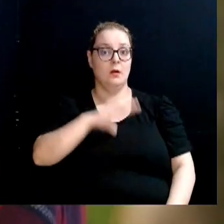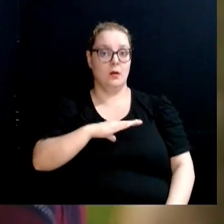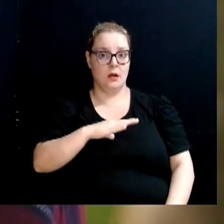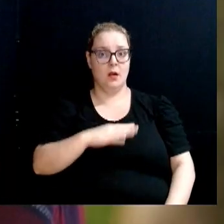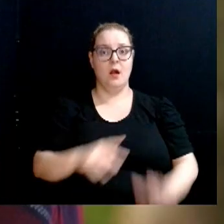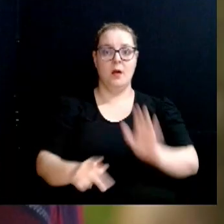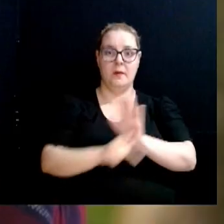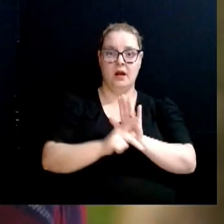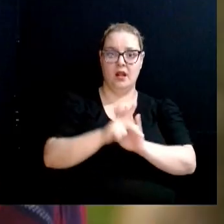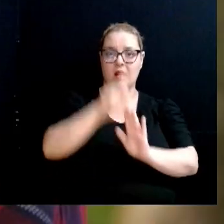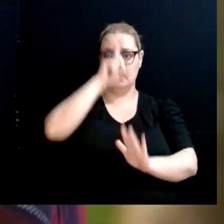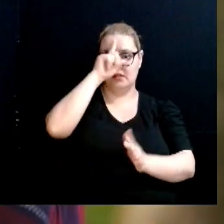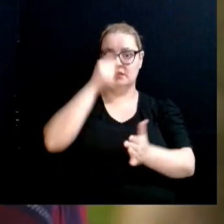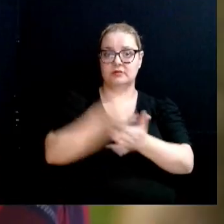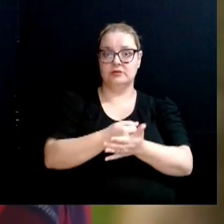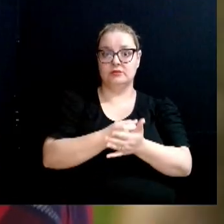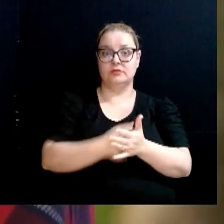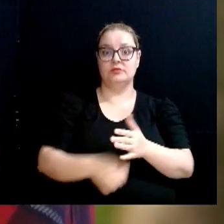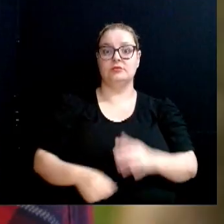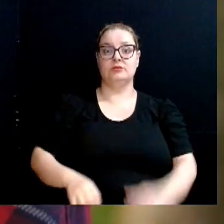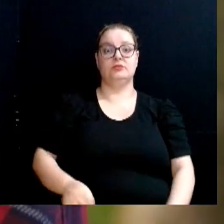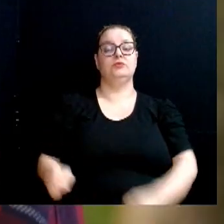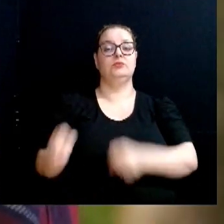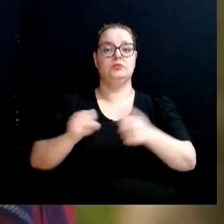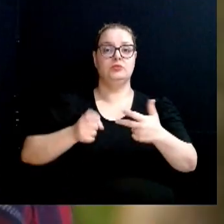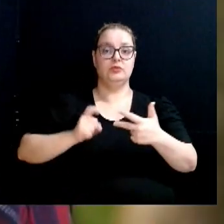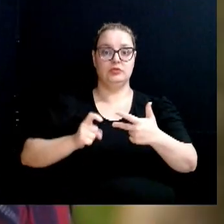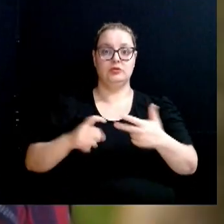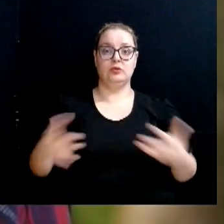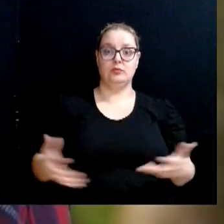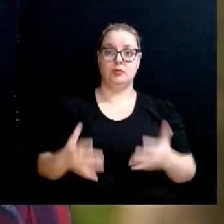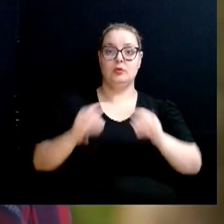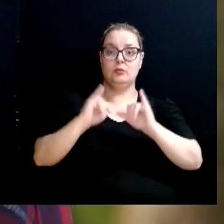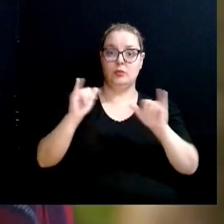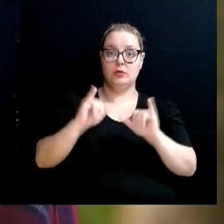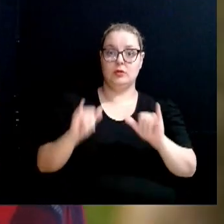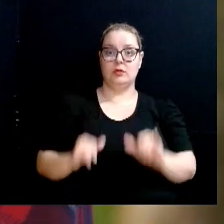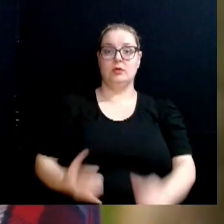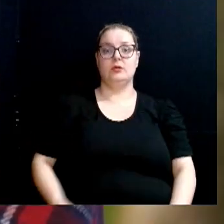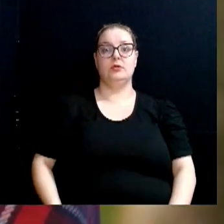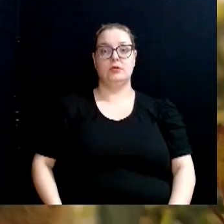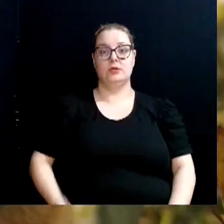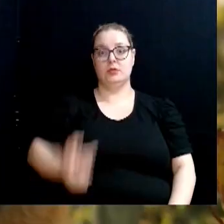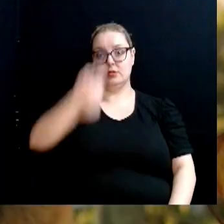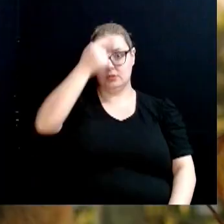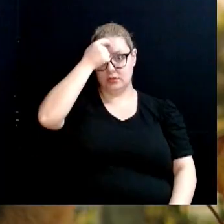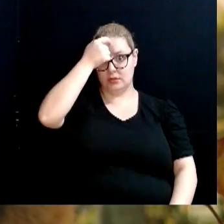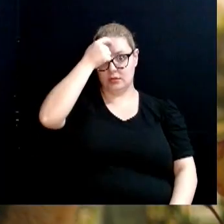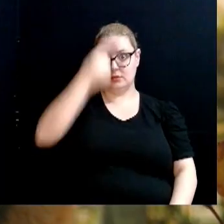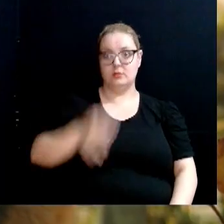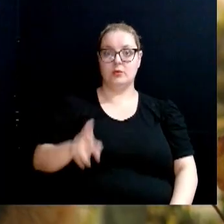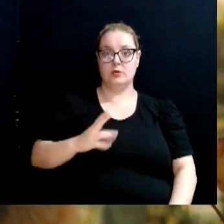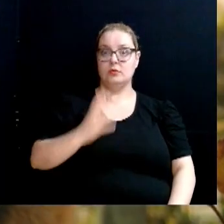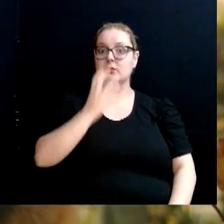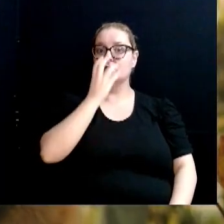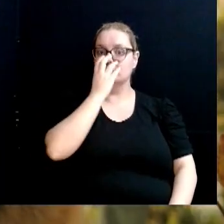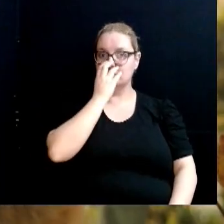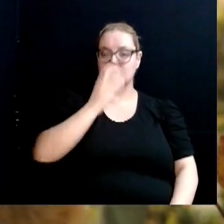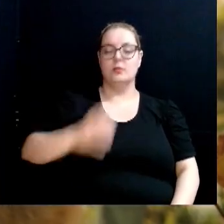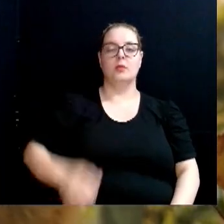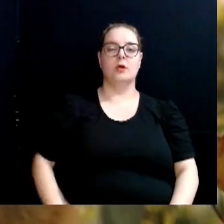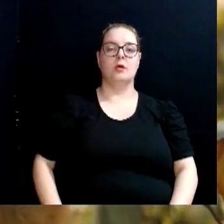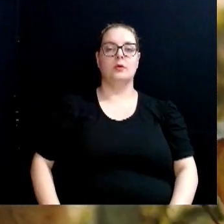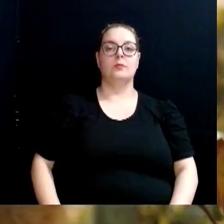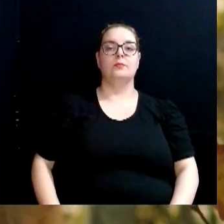estabelece que o Poder Executivo deverá promover campanhas de conscientização sobre o uso da focinheira. A proposta aprovada pelos